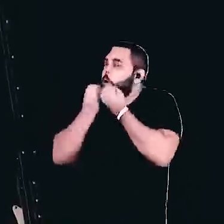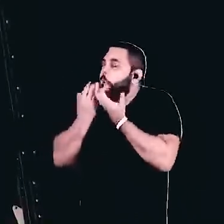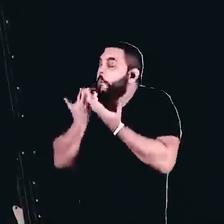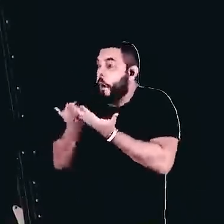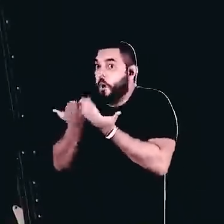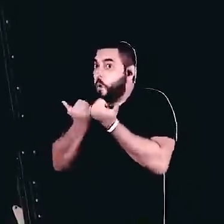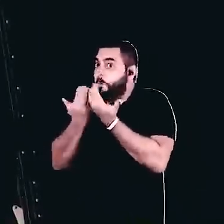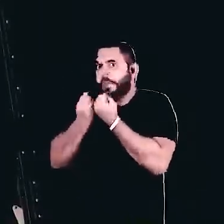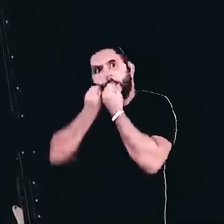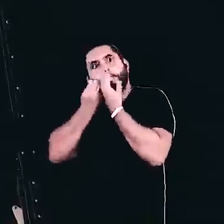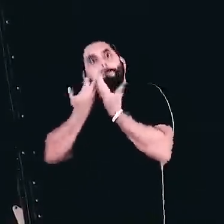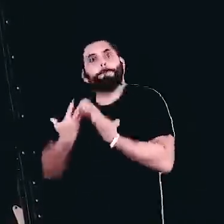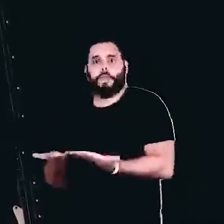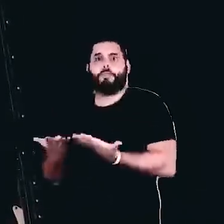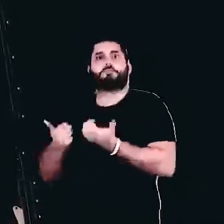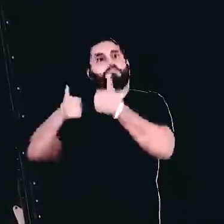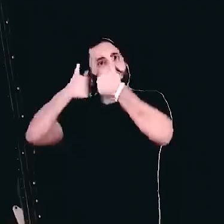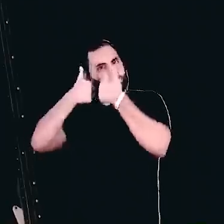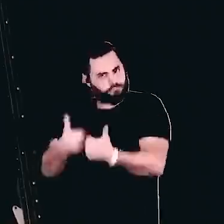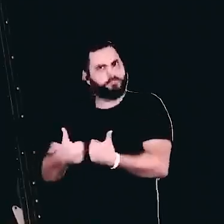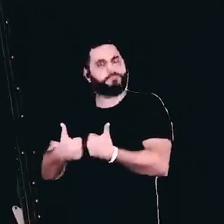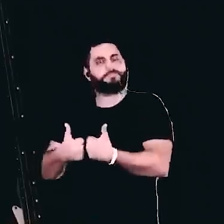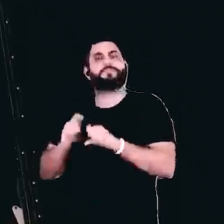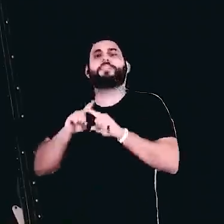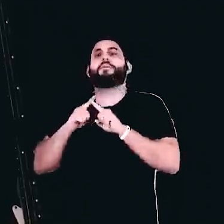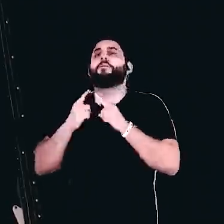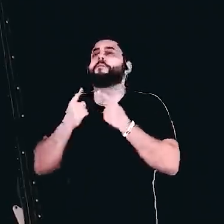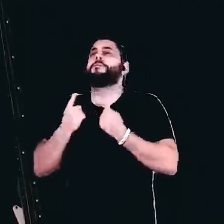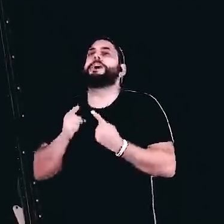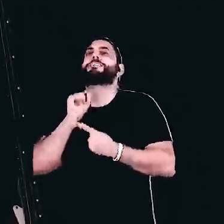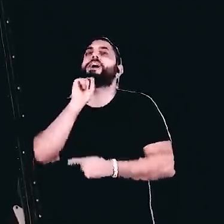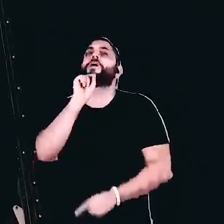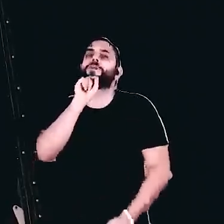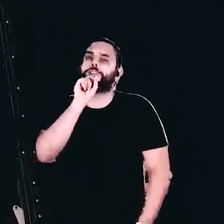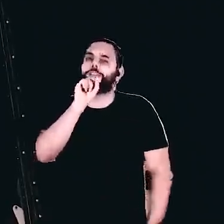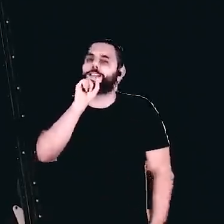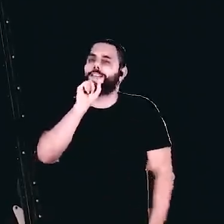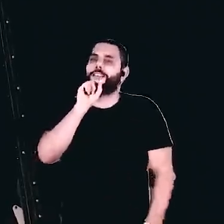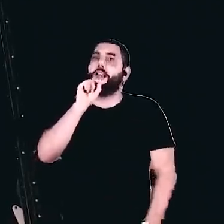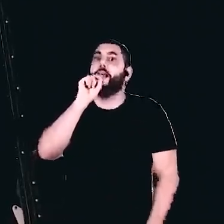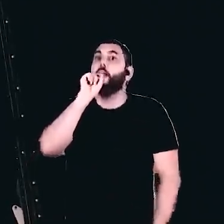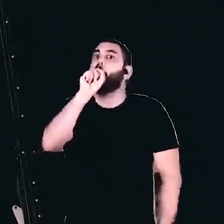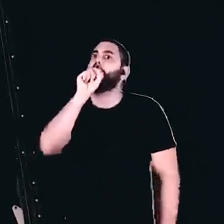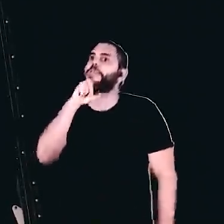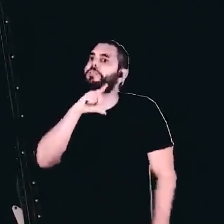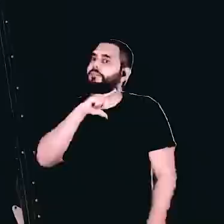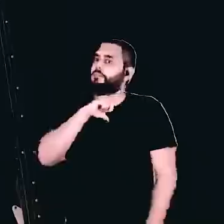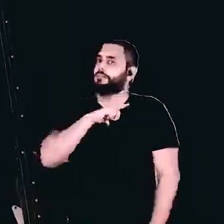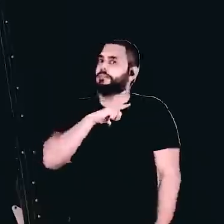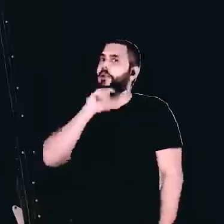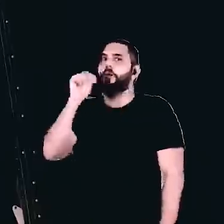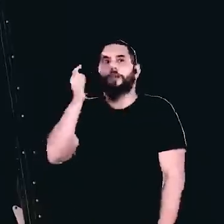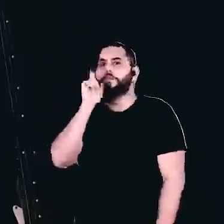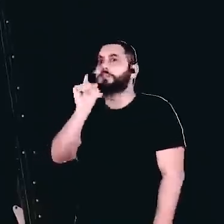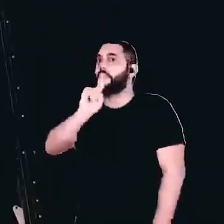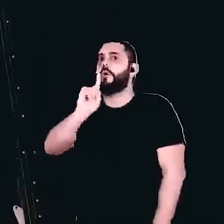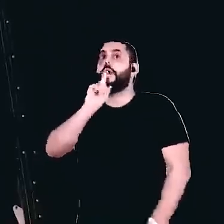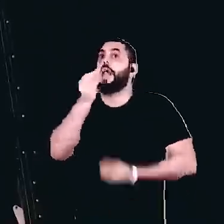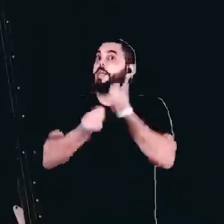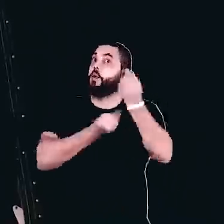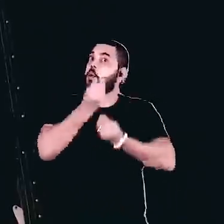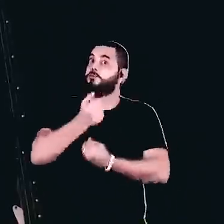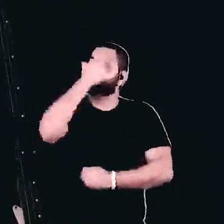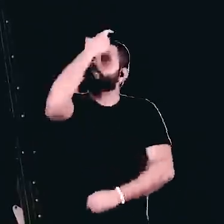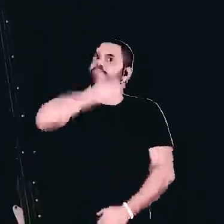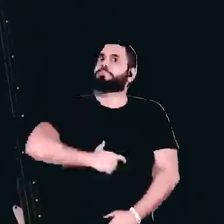bem. Eu acredito isso, porque Ele é nosso Pai, não é verdade? A questão não é o que você tem, nem o que você conquistou. É como seu